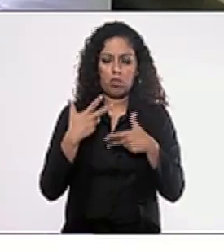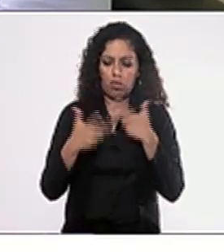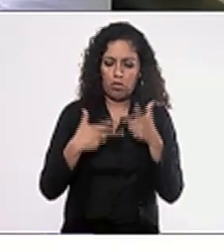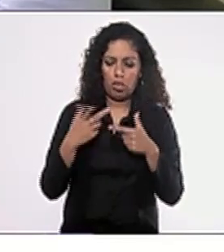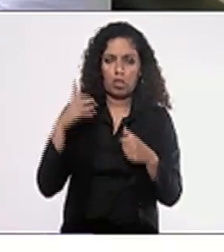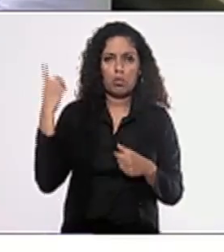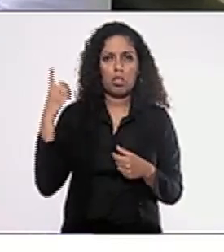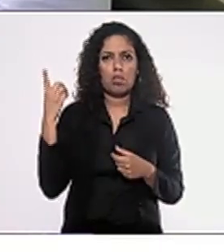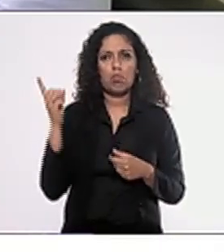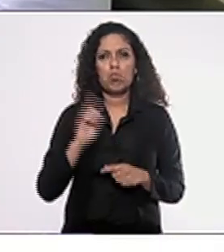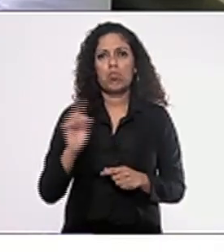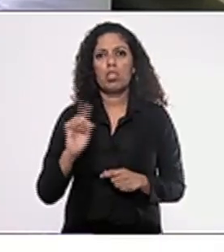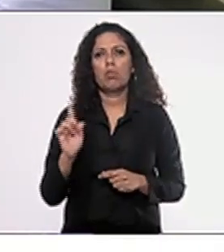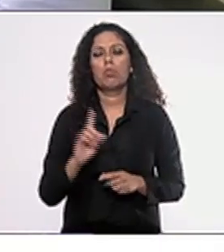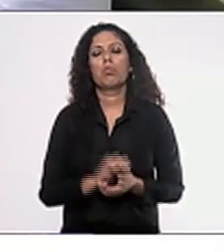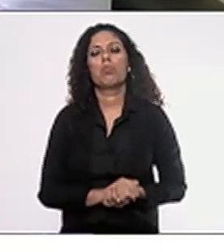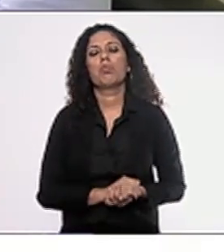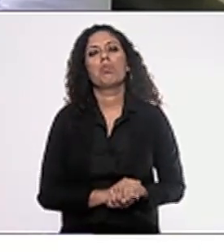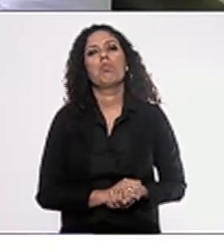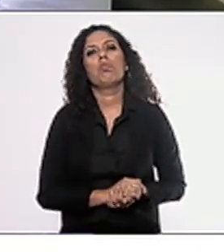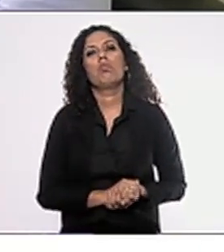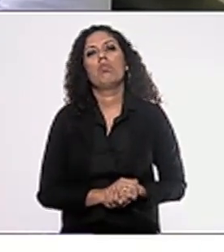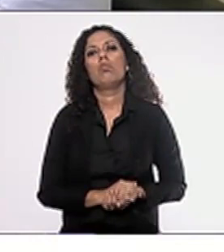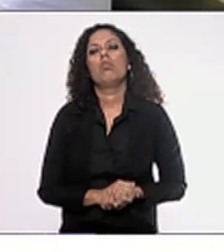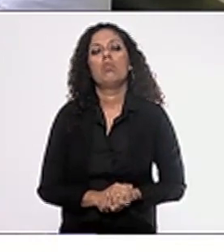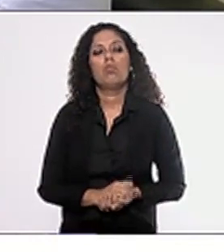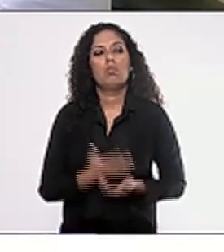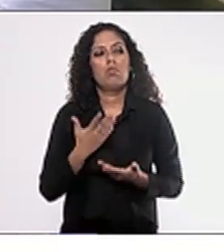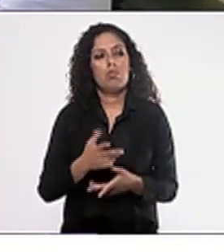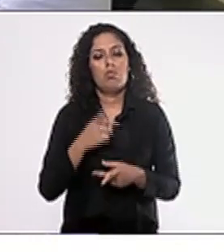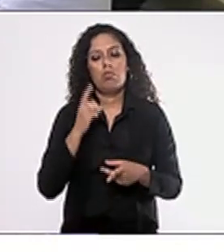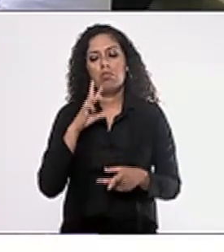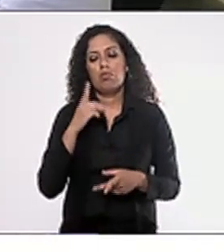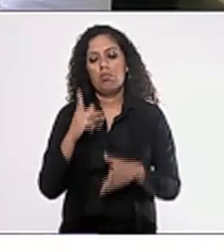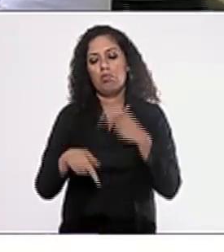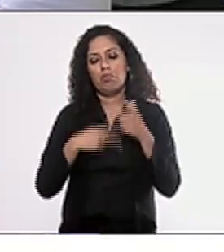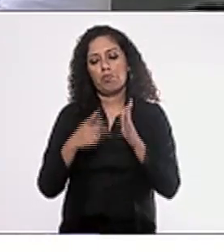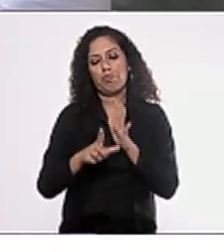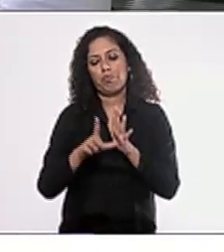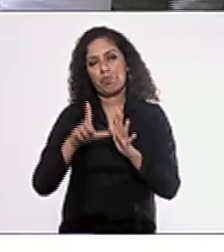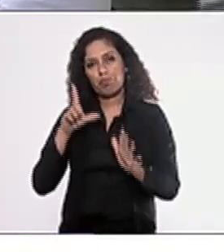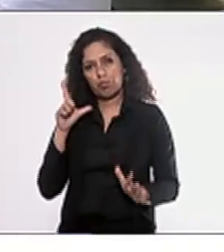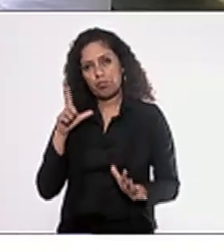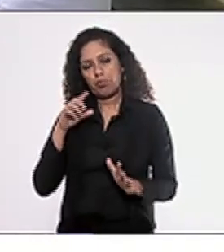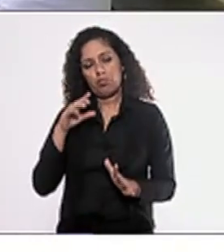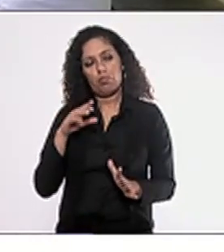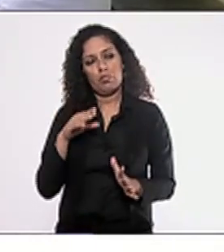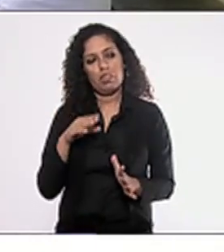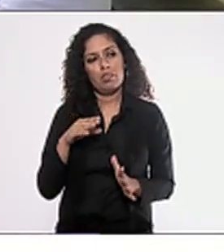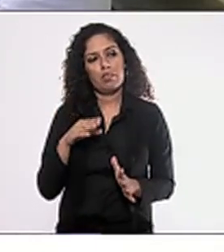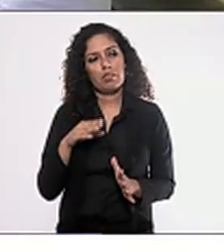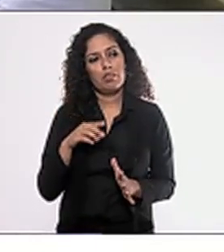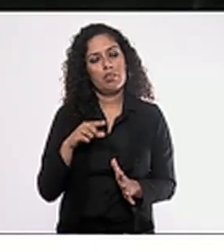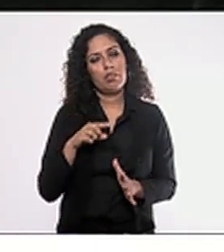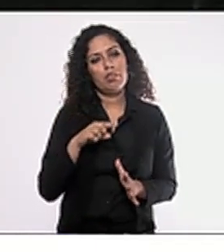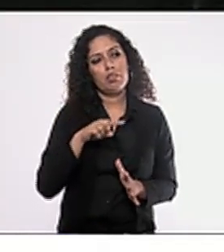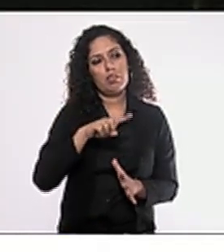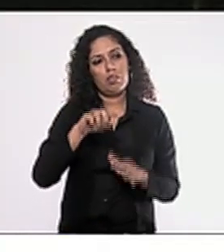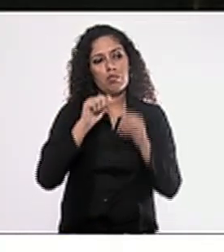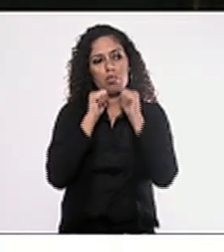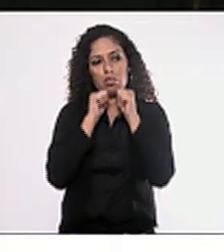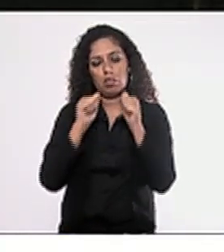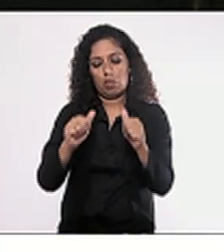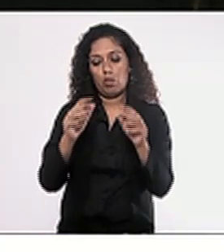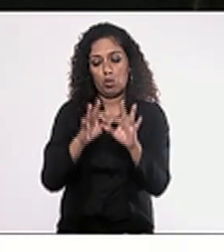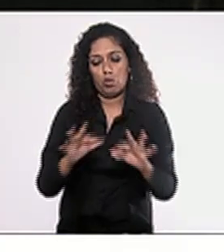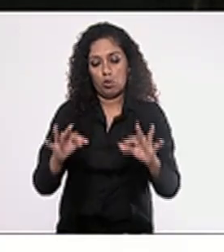deputado? Não. Só queria fazer um registro antes, para especificamente vossas senhorias possam